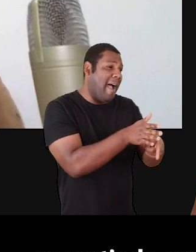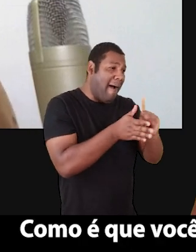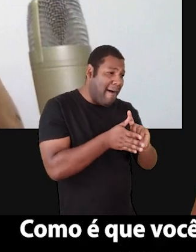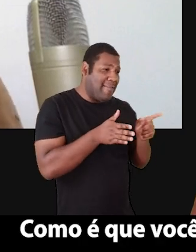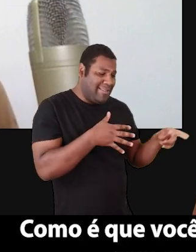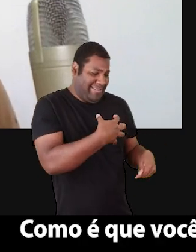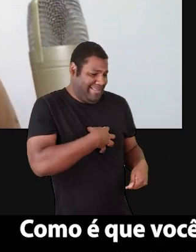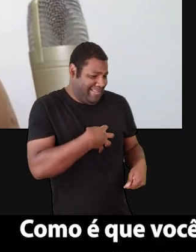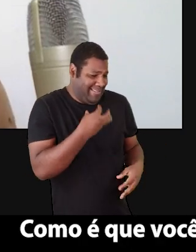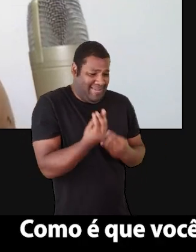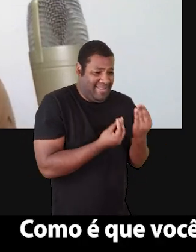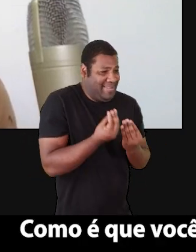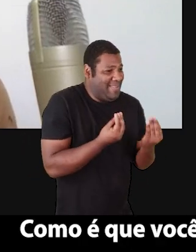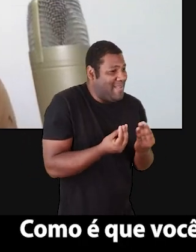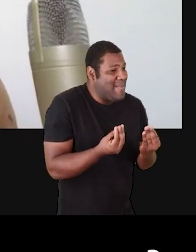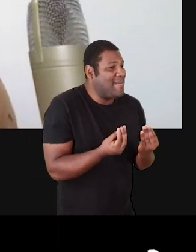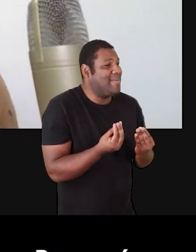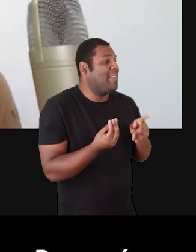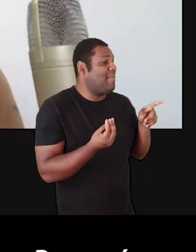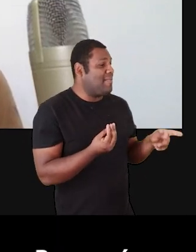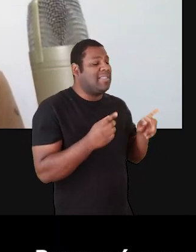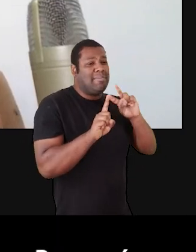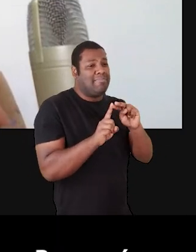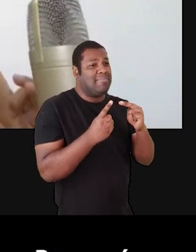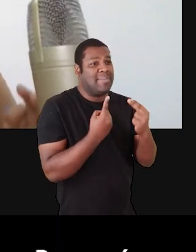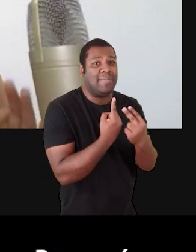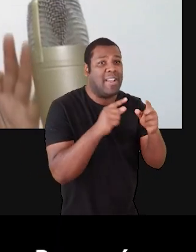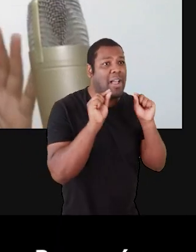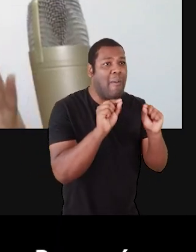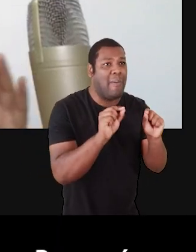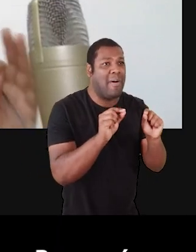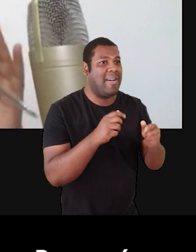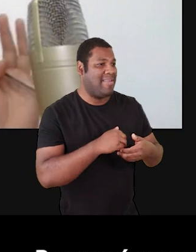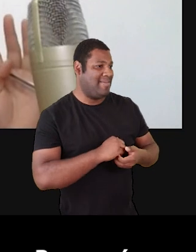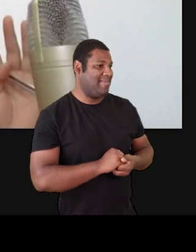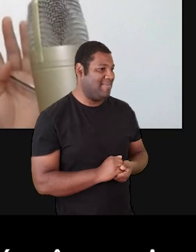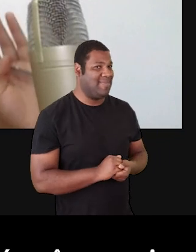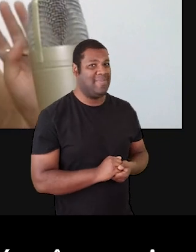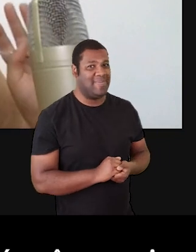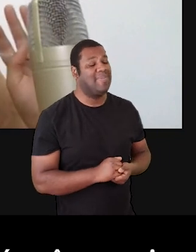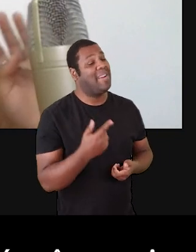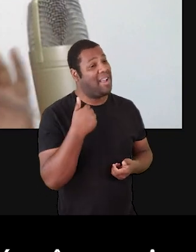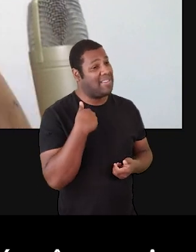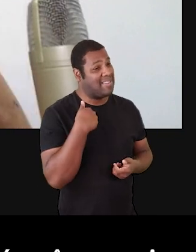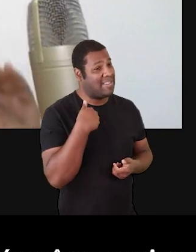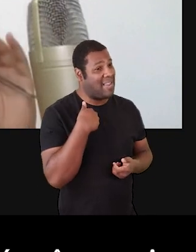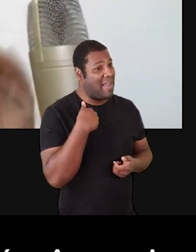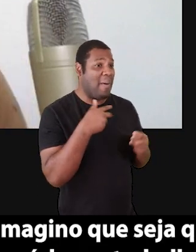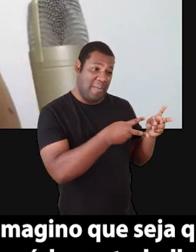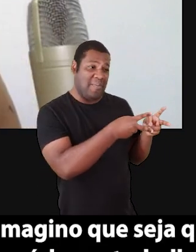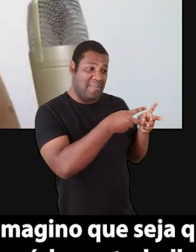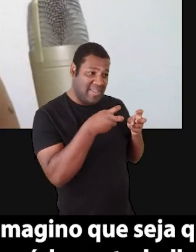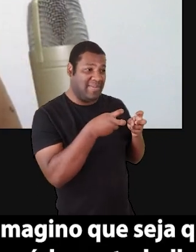a isso, né? Como é que você tá recebendo esse momento? Porque é quase um. Eu imagino, né? Aí você me corrige se eu estiver